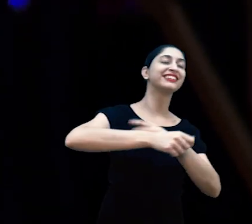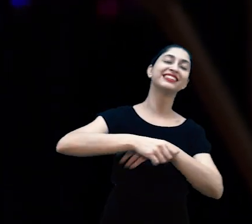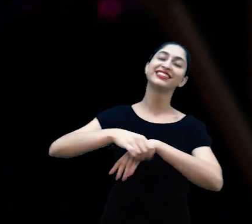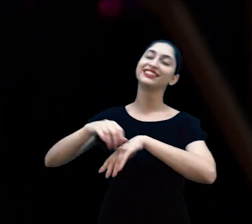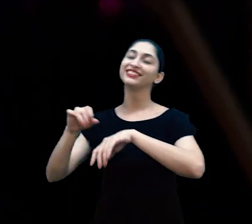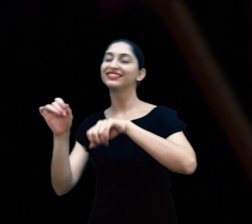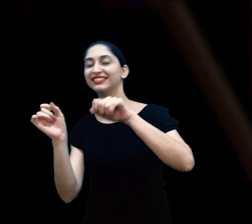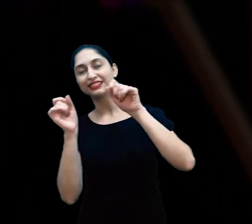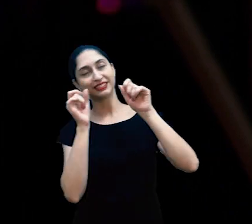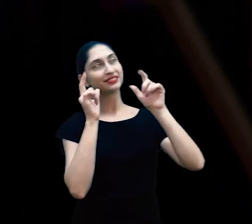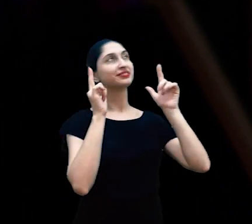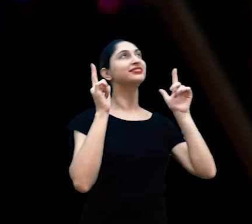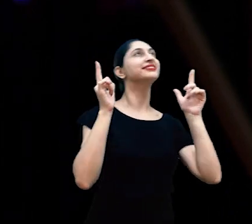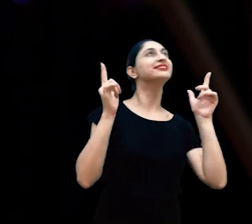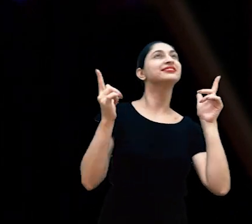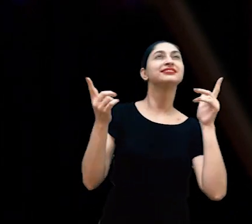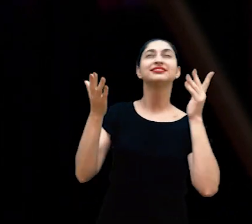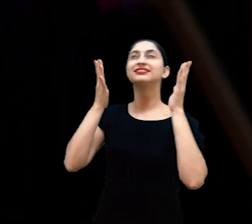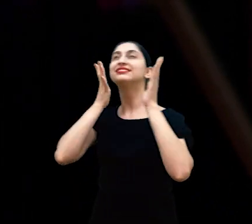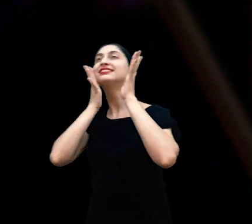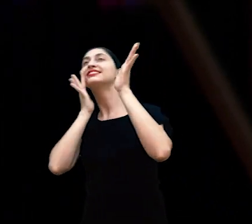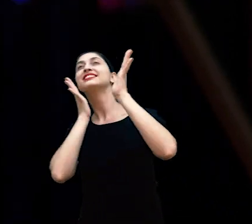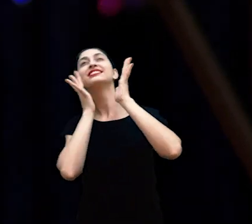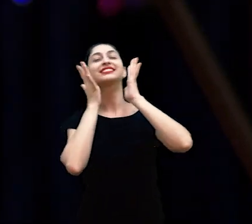e me alucina